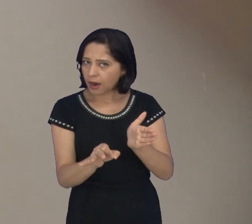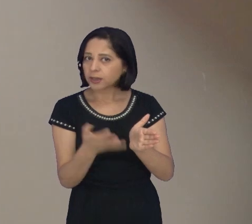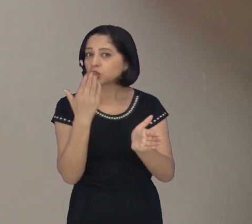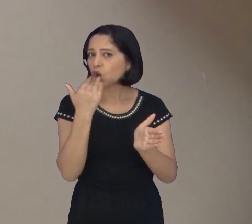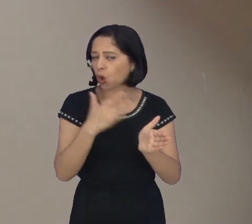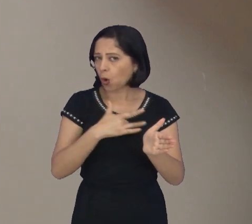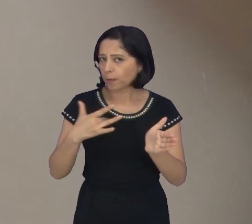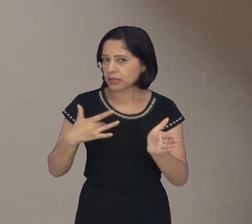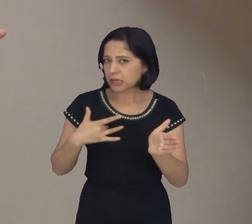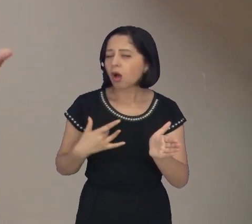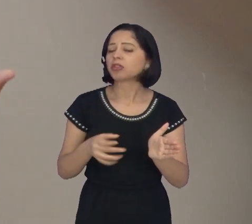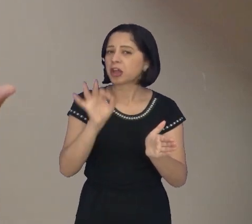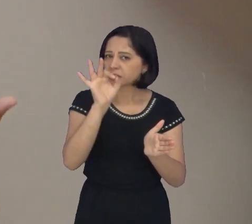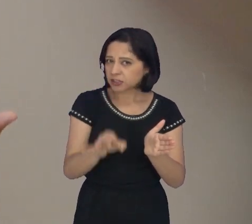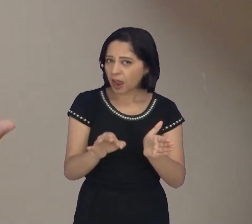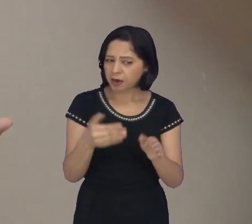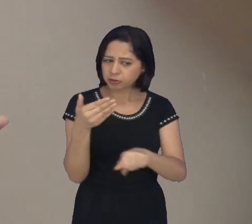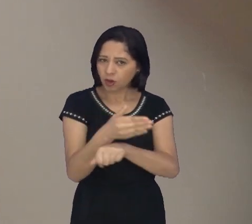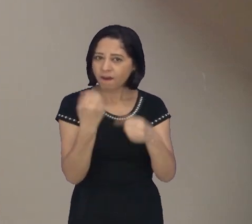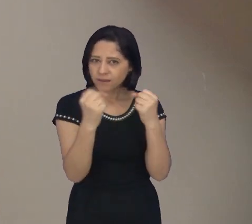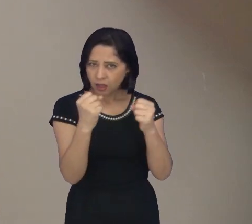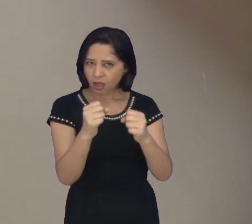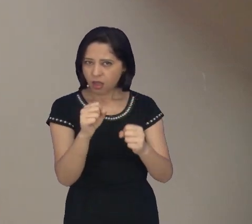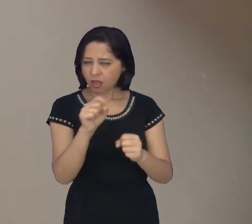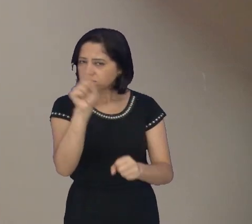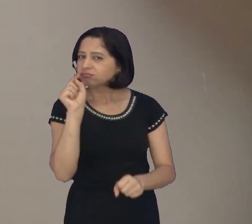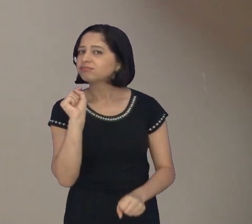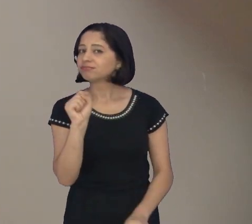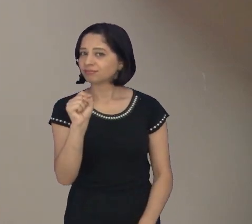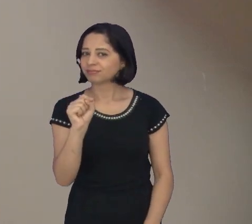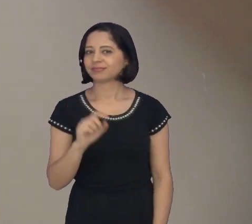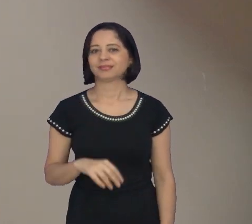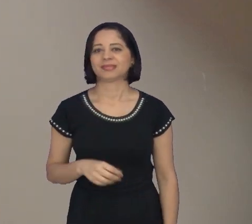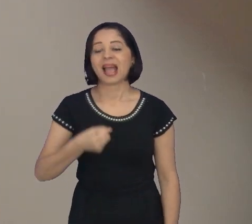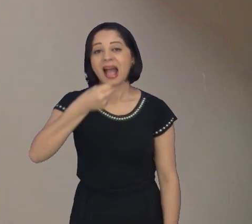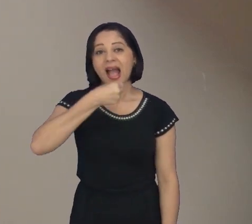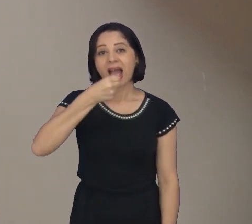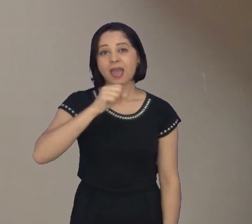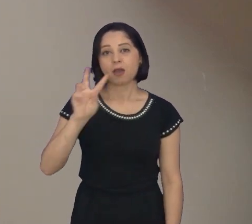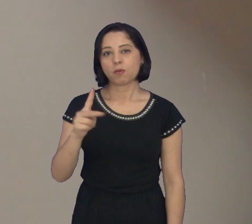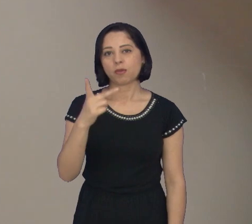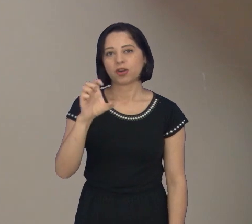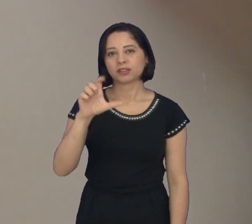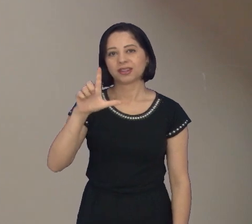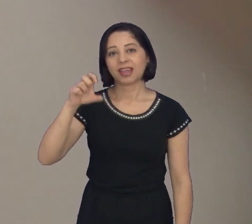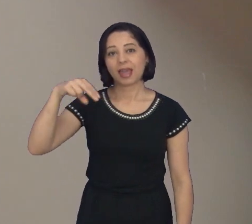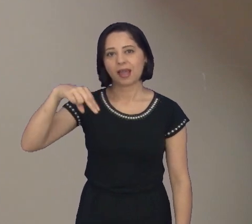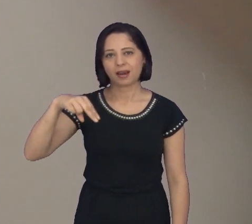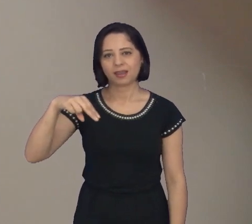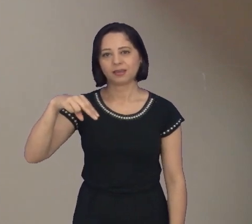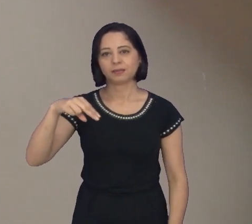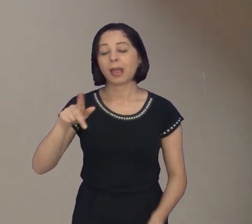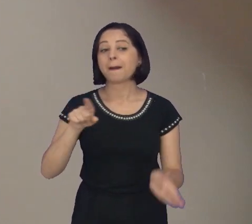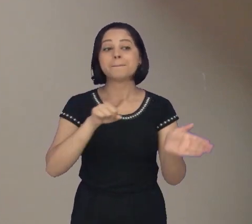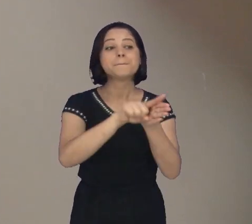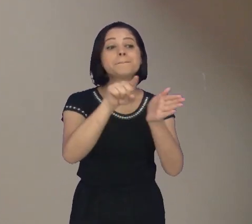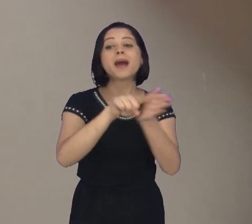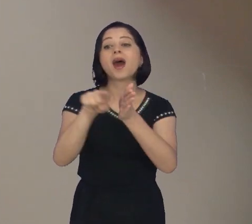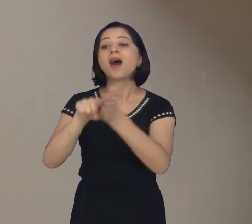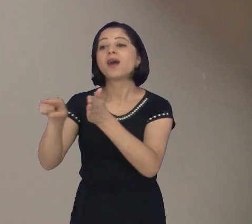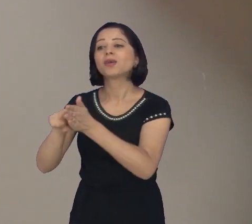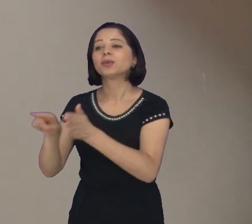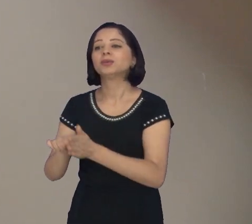alimenta bem, pratica atividades físicas? A repórter Ellen Camargo foi para as ruas para saber como as